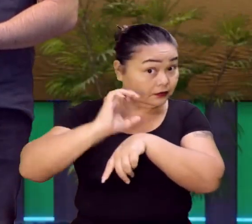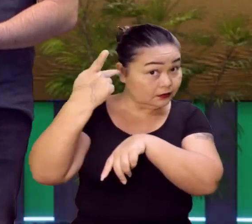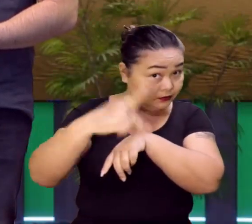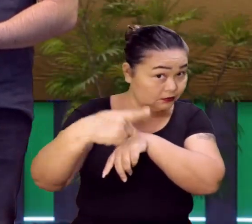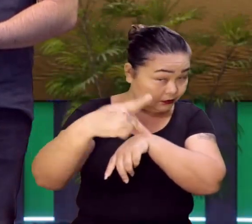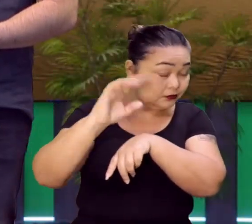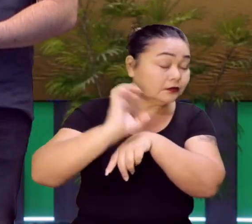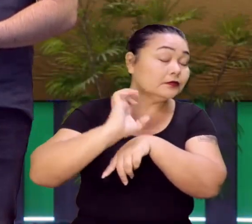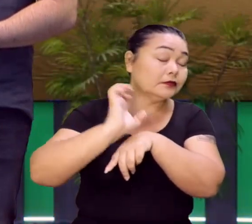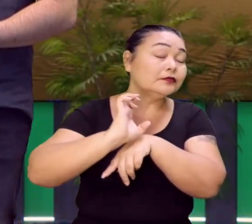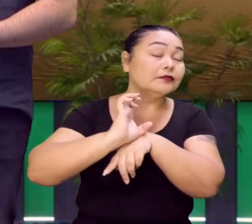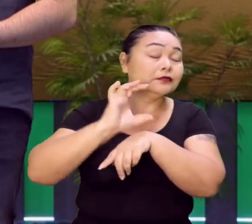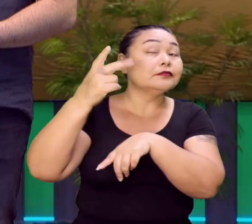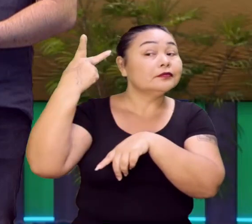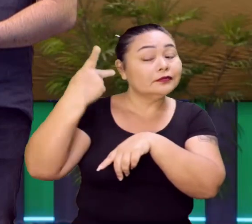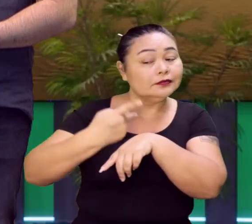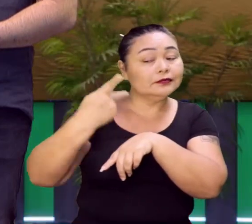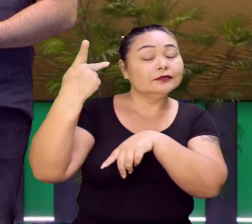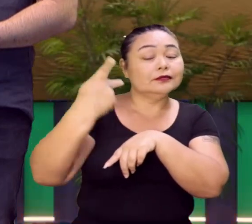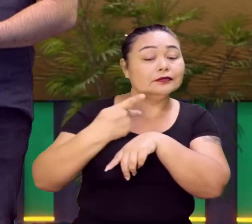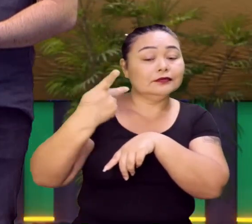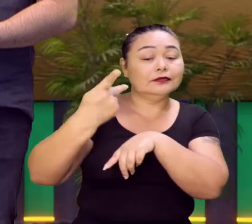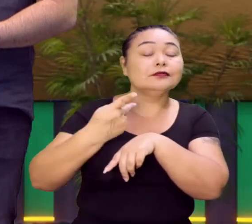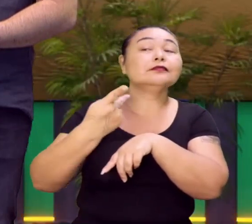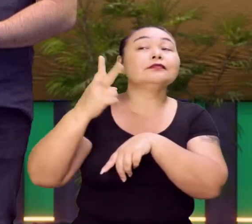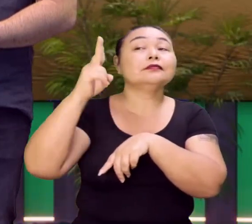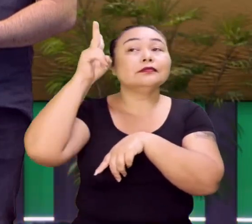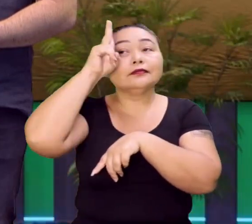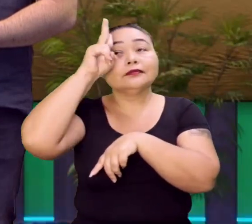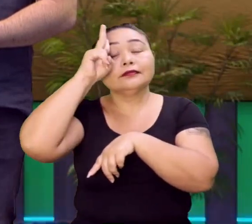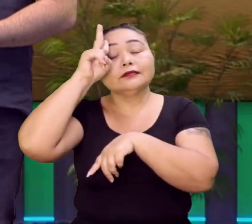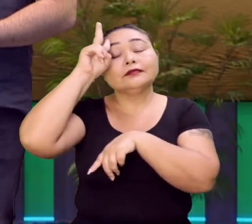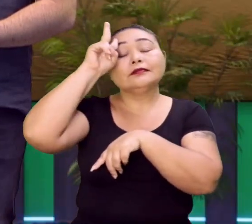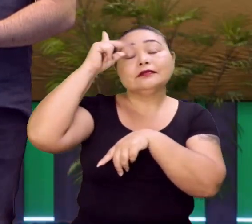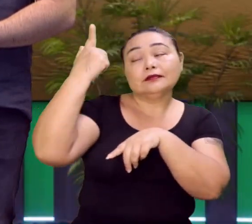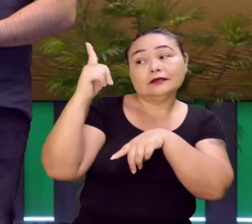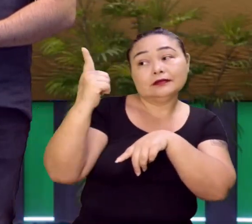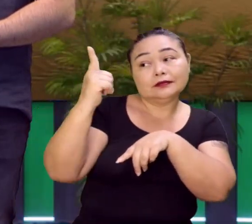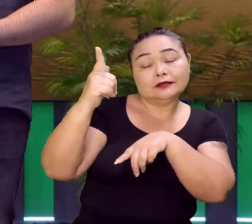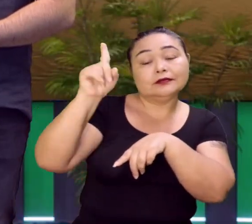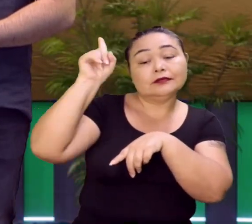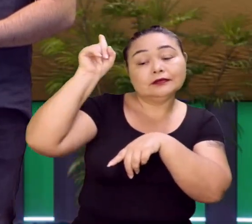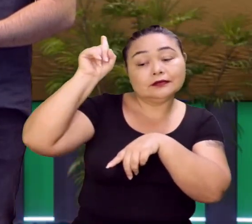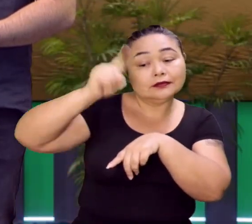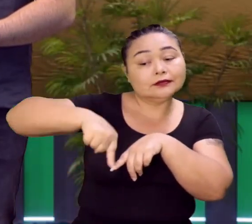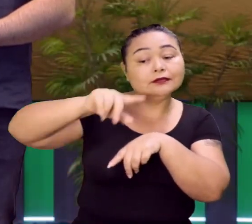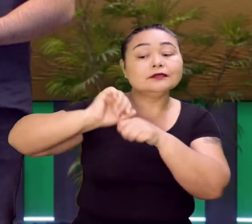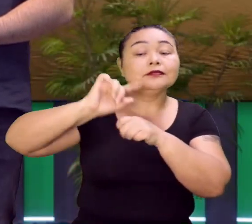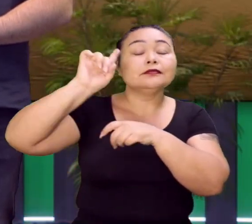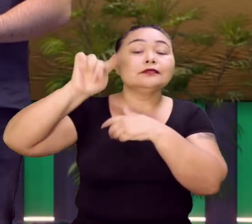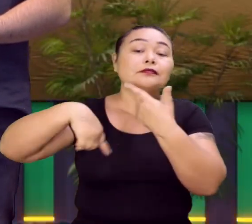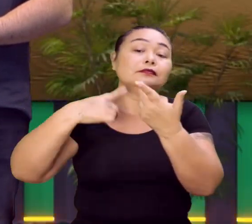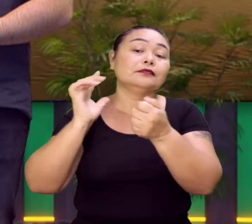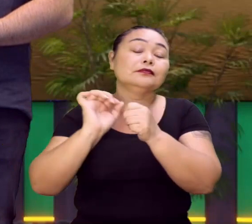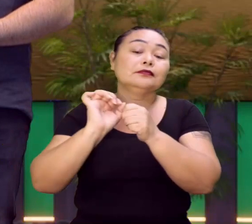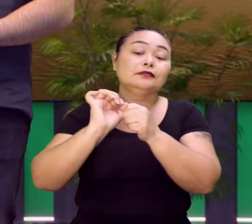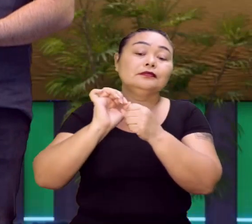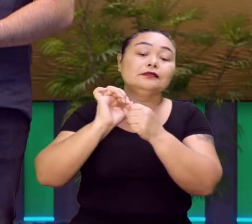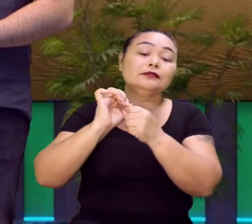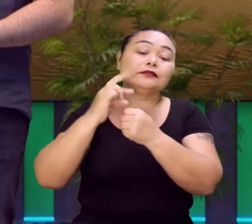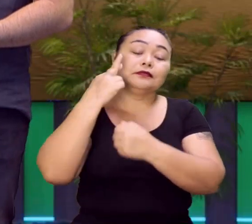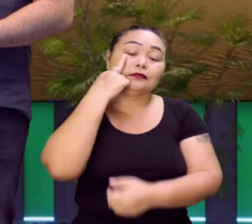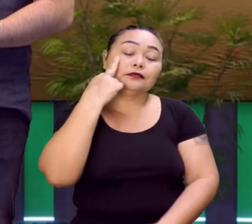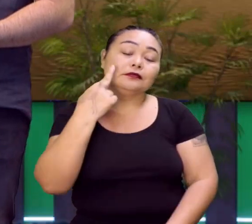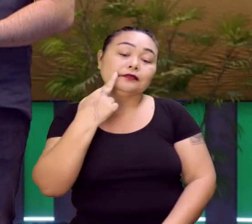de Rondônia. Vem, com certeza, História e Geografia de Rondônia, que dá um diferencial muito grande.